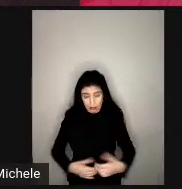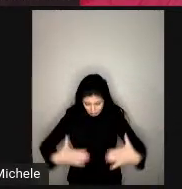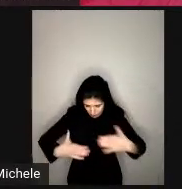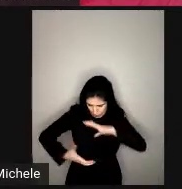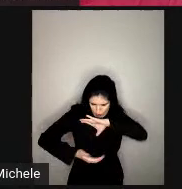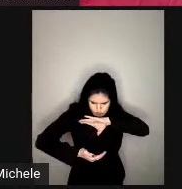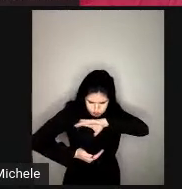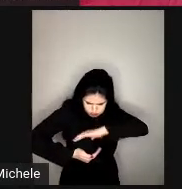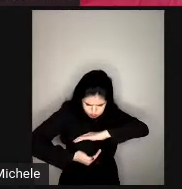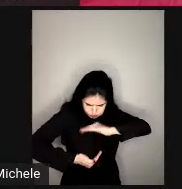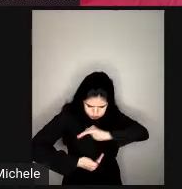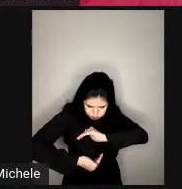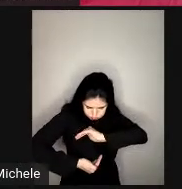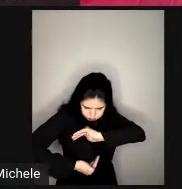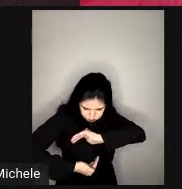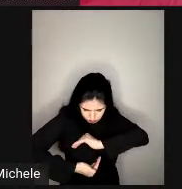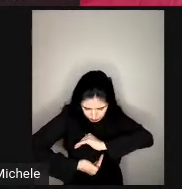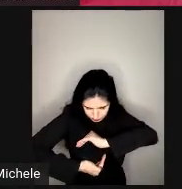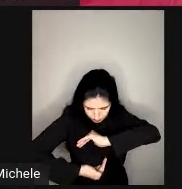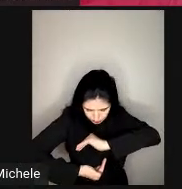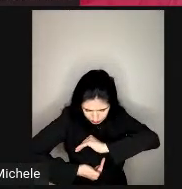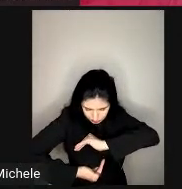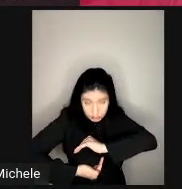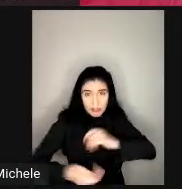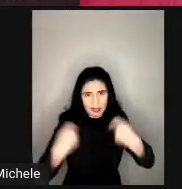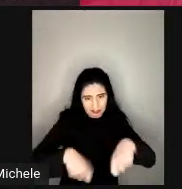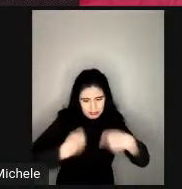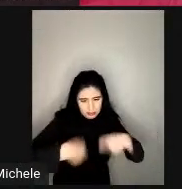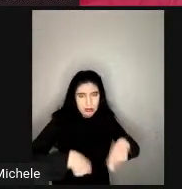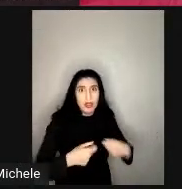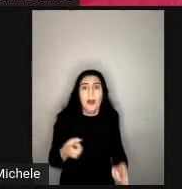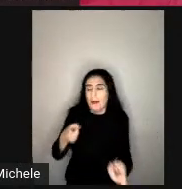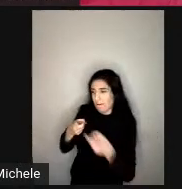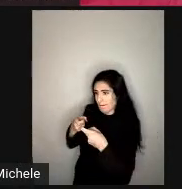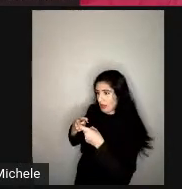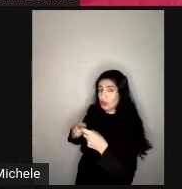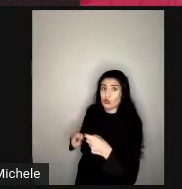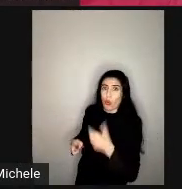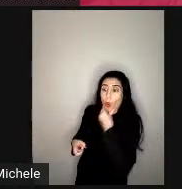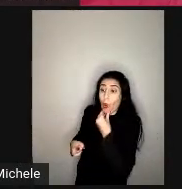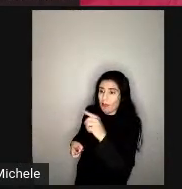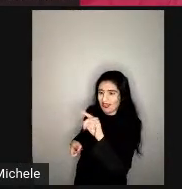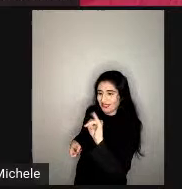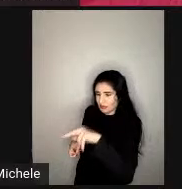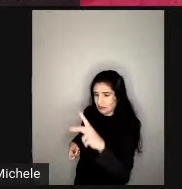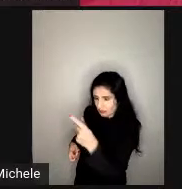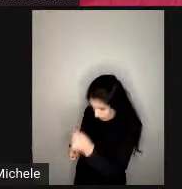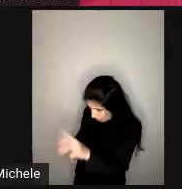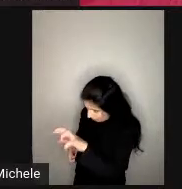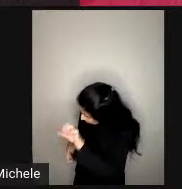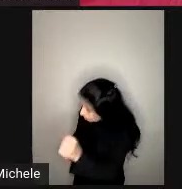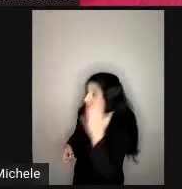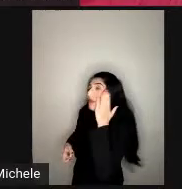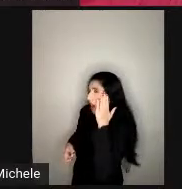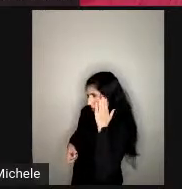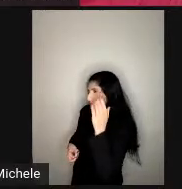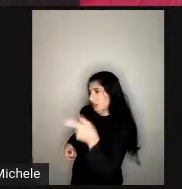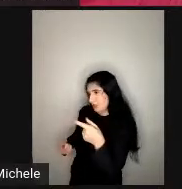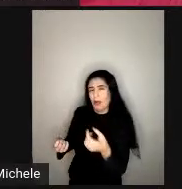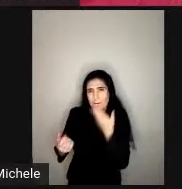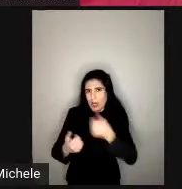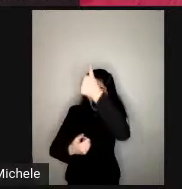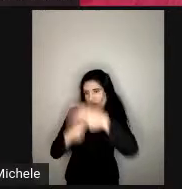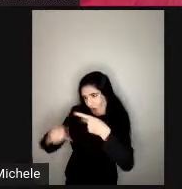Acho que, né, o doutor Linhares aqui pode me falar muito melhor que eu, né, que você começar um tratamento mais